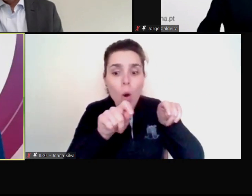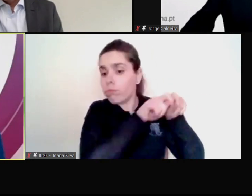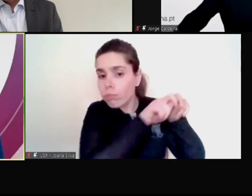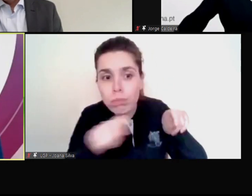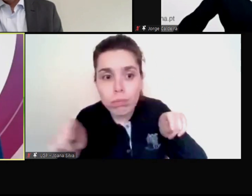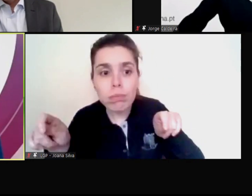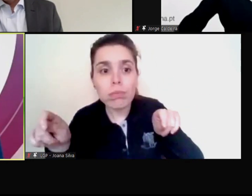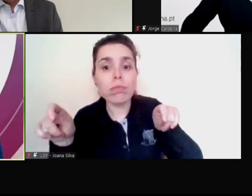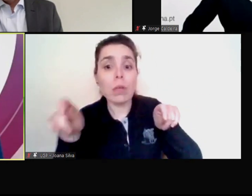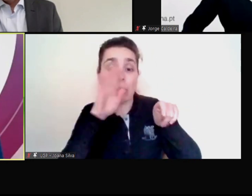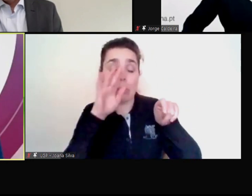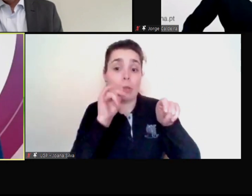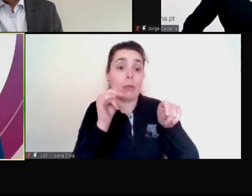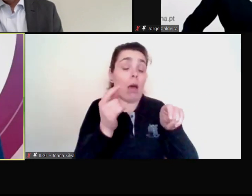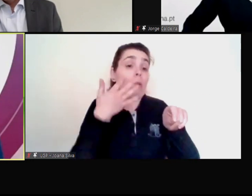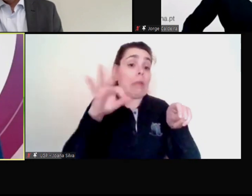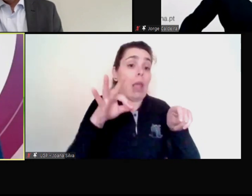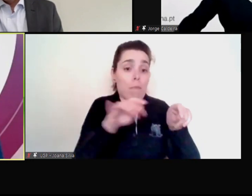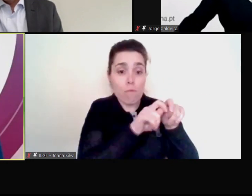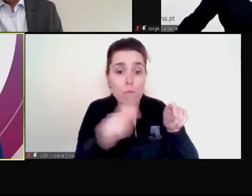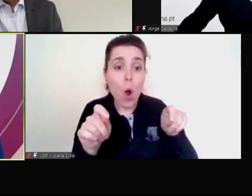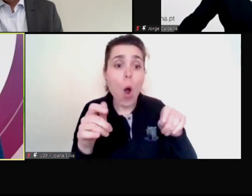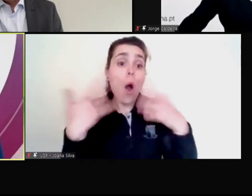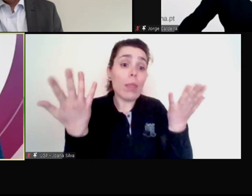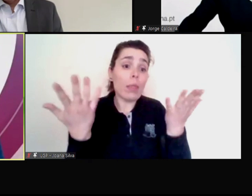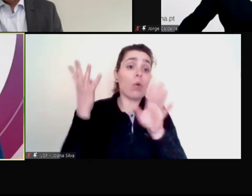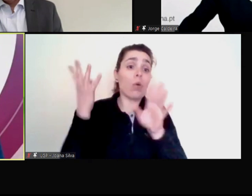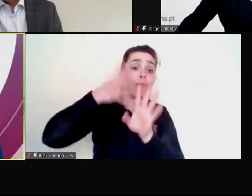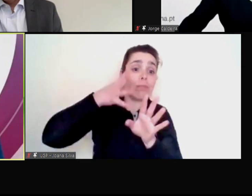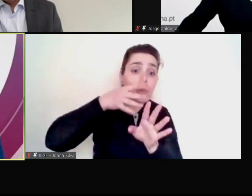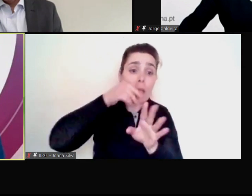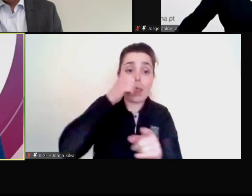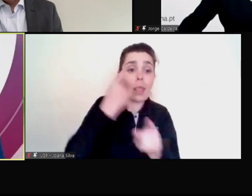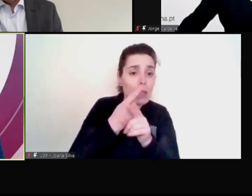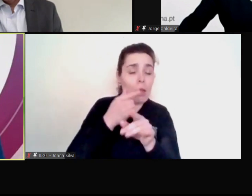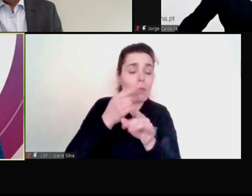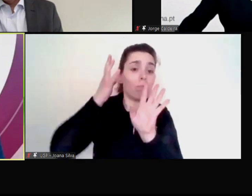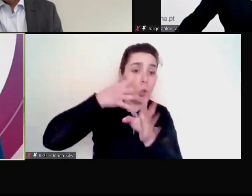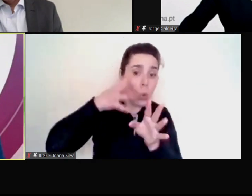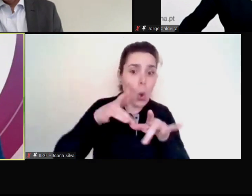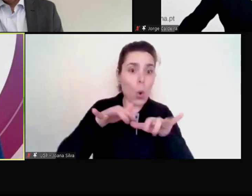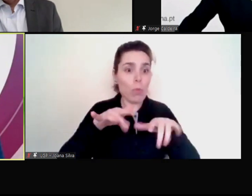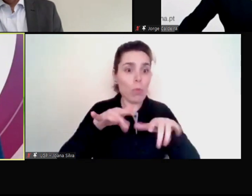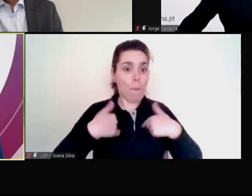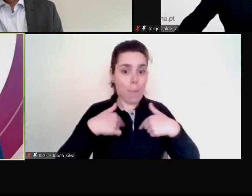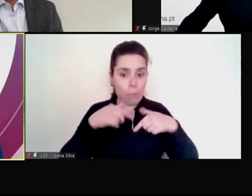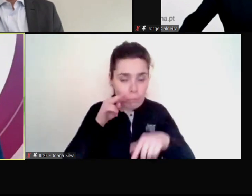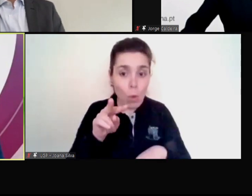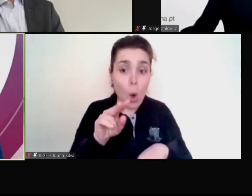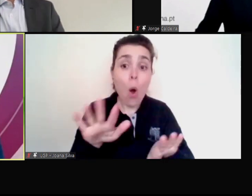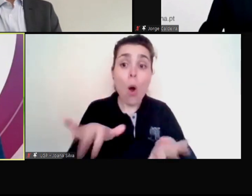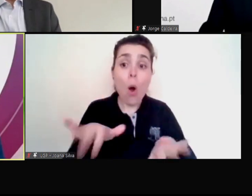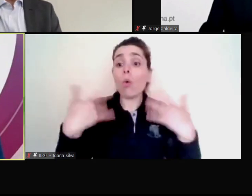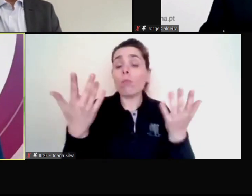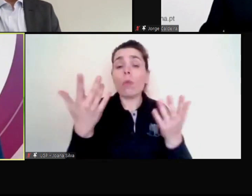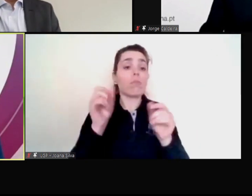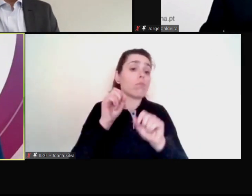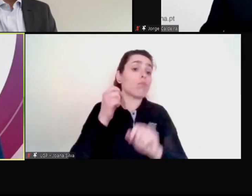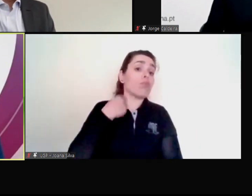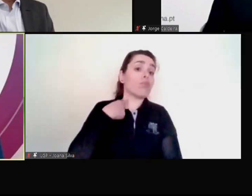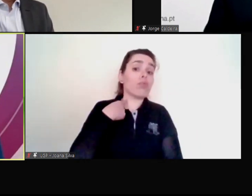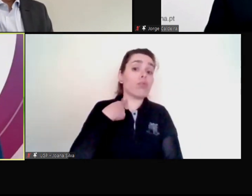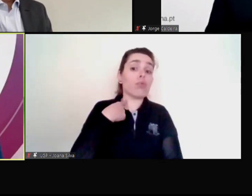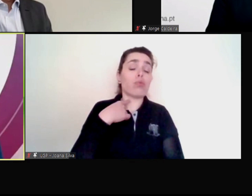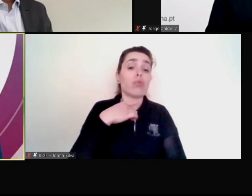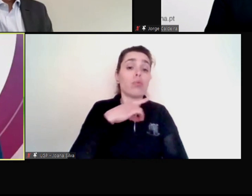se aquele conteúdo for simples para ele, pode descarregar as atividades, até pode concluir o curso. Imagina um curso de